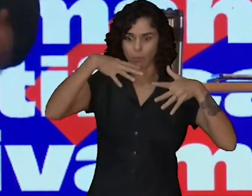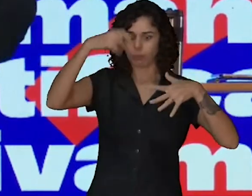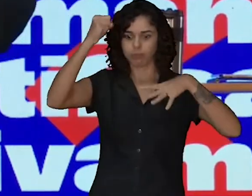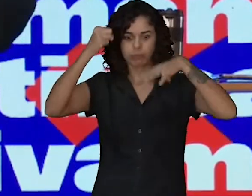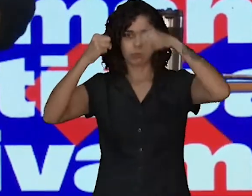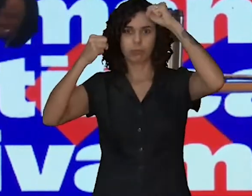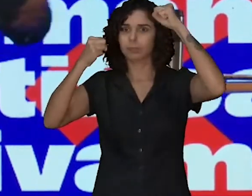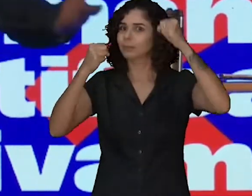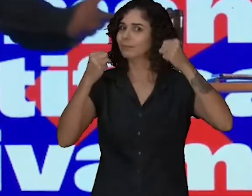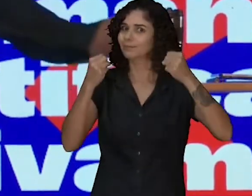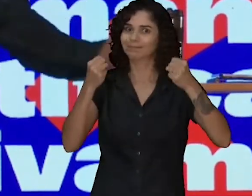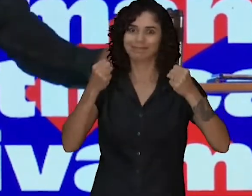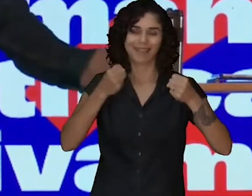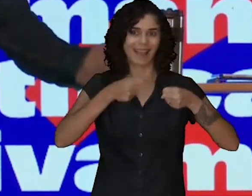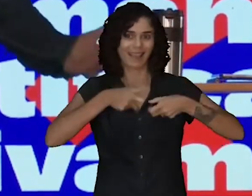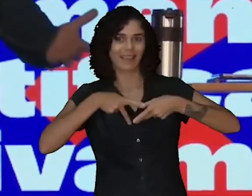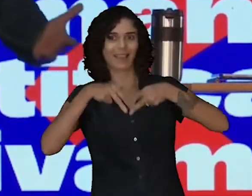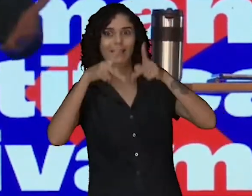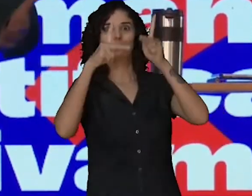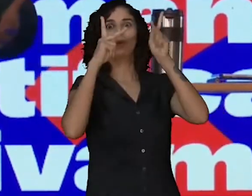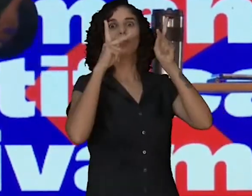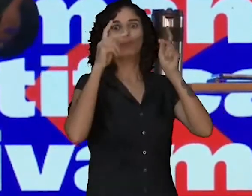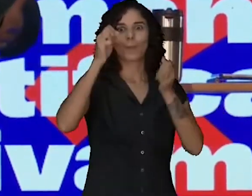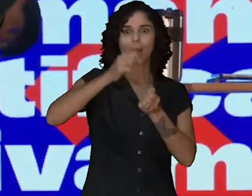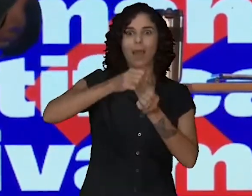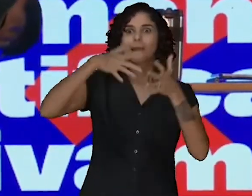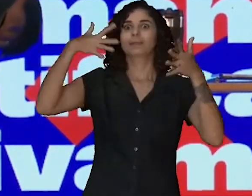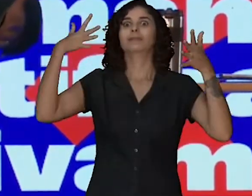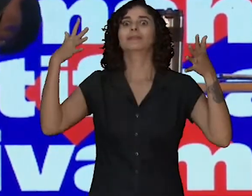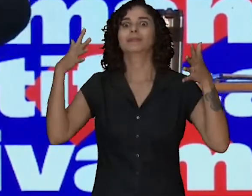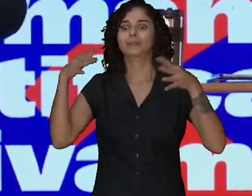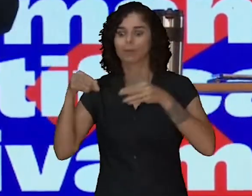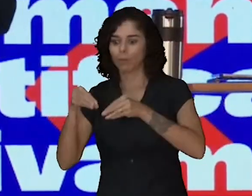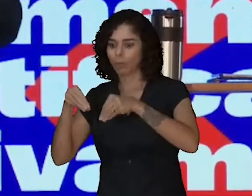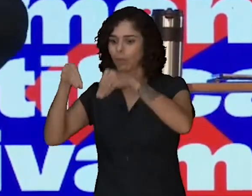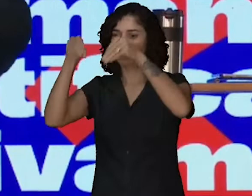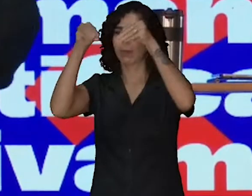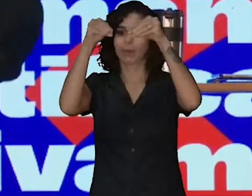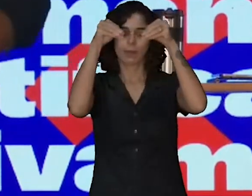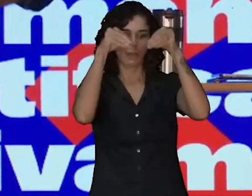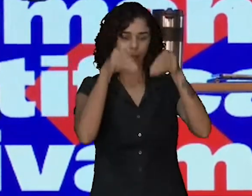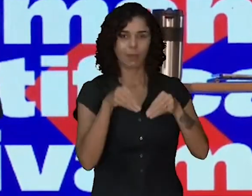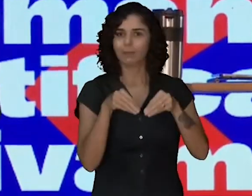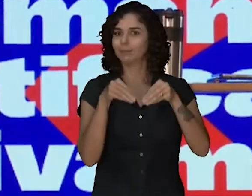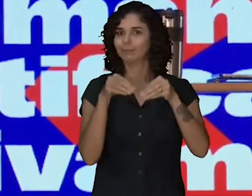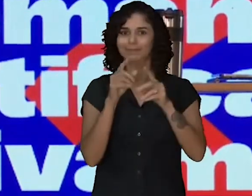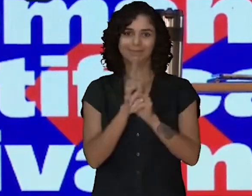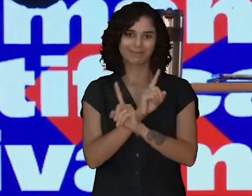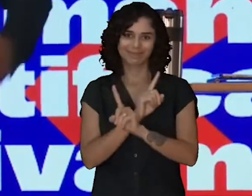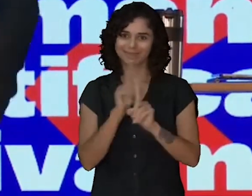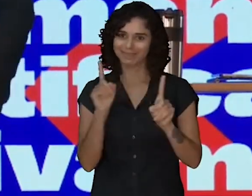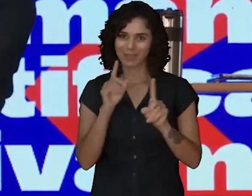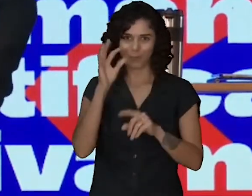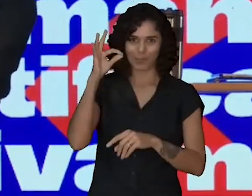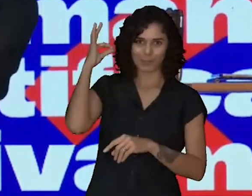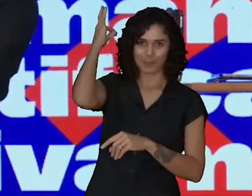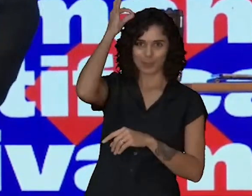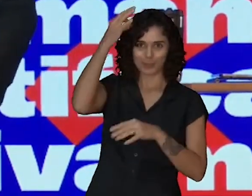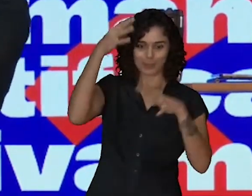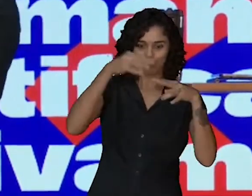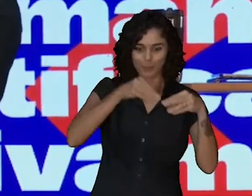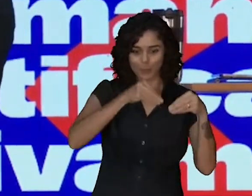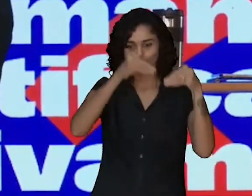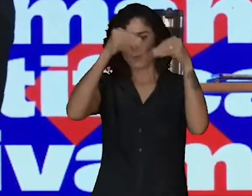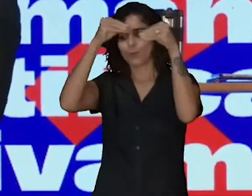não fomos teletransportados, o Espírito não nos tomou e nos largou no Senegal.